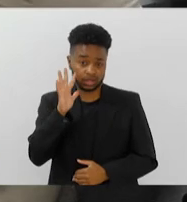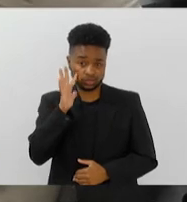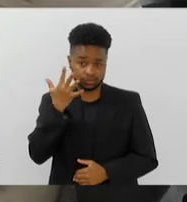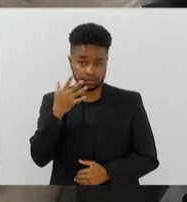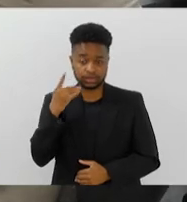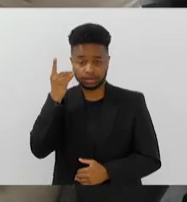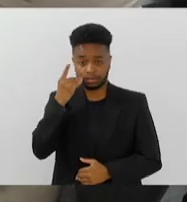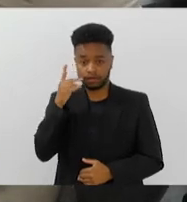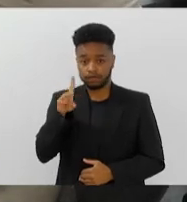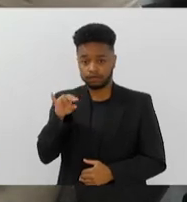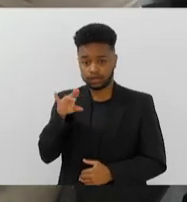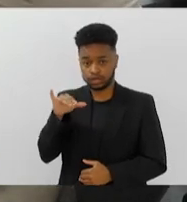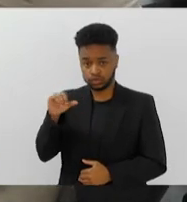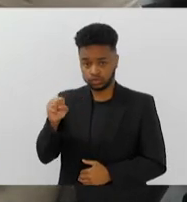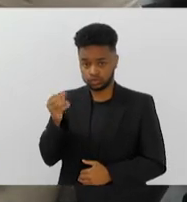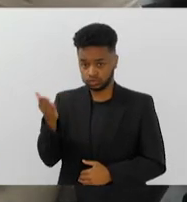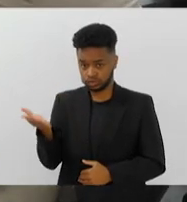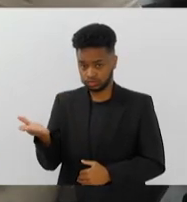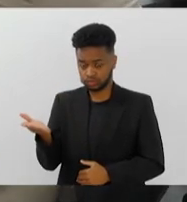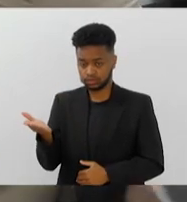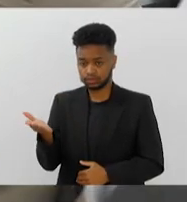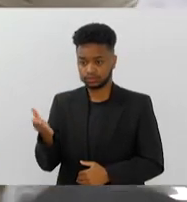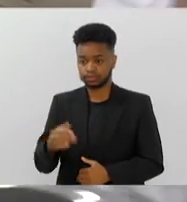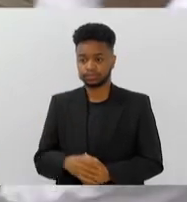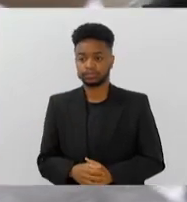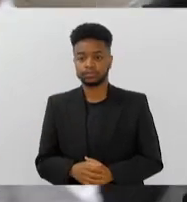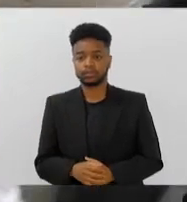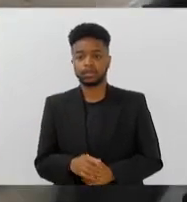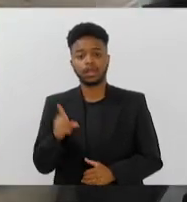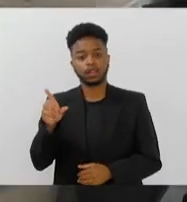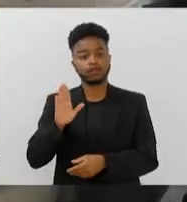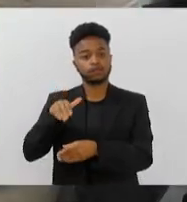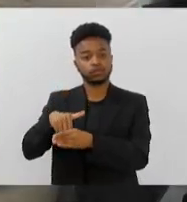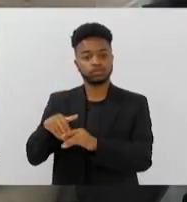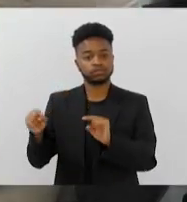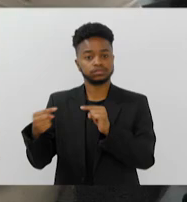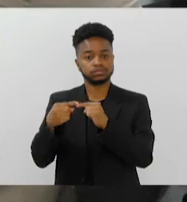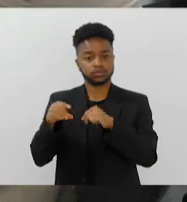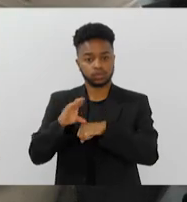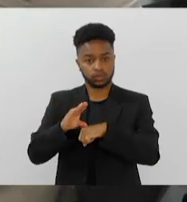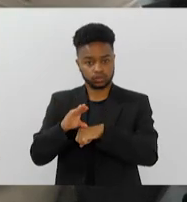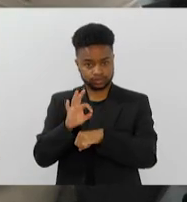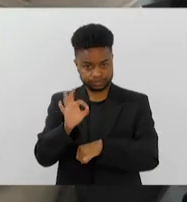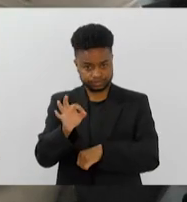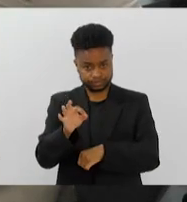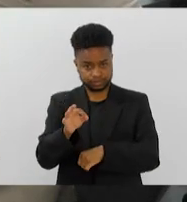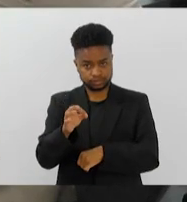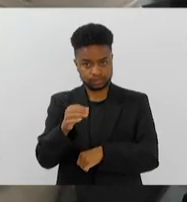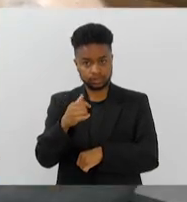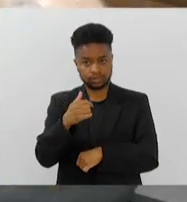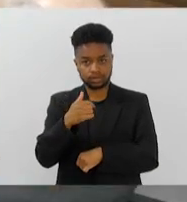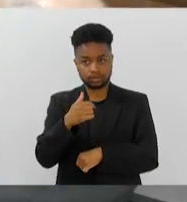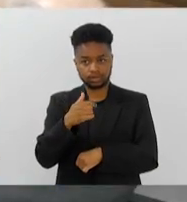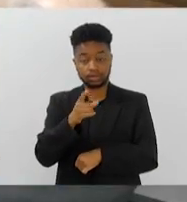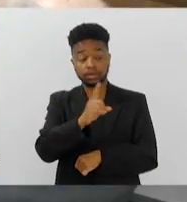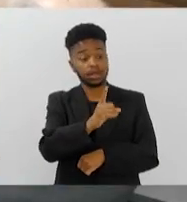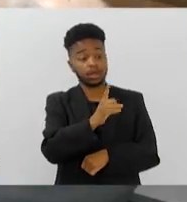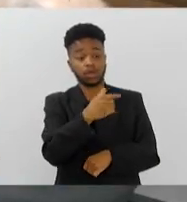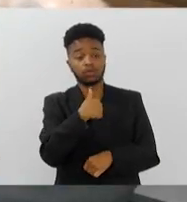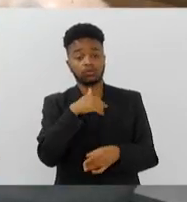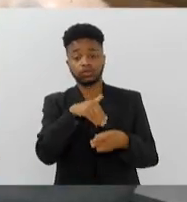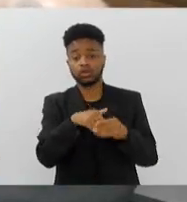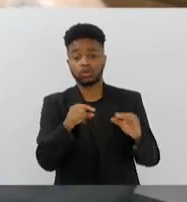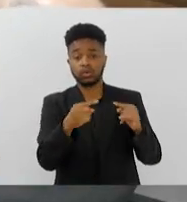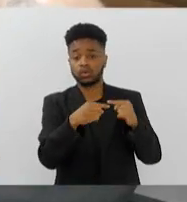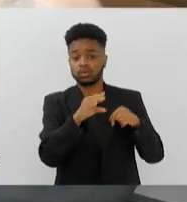Vinícius Cozzolino está votando pela constitucionalidade. Eu retiro Não estou votando pela